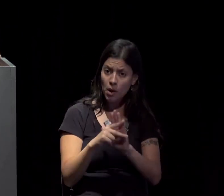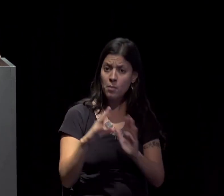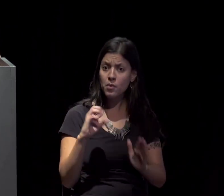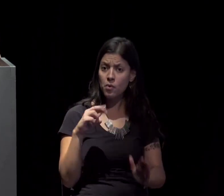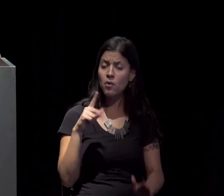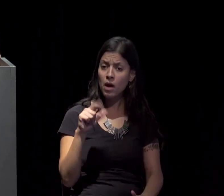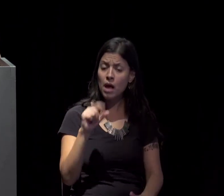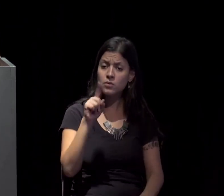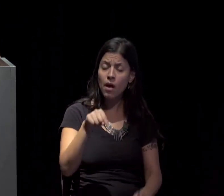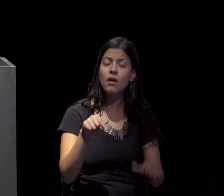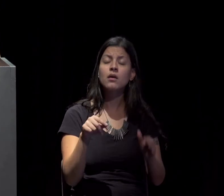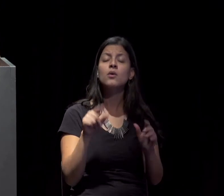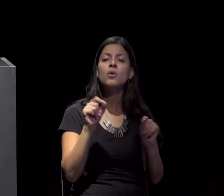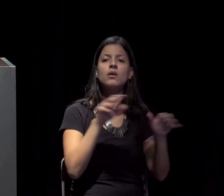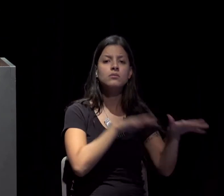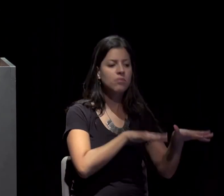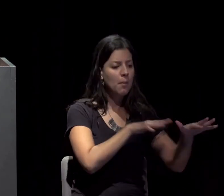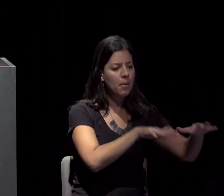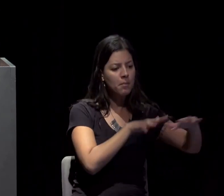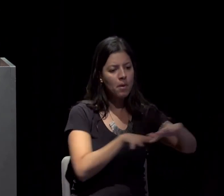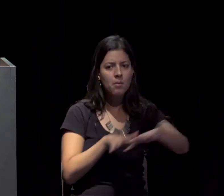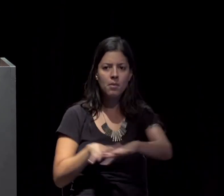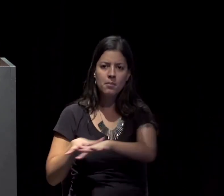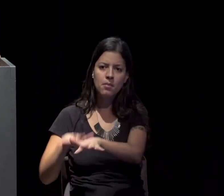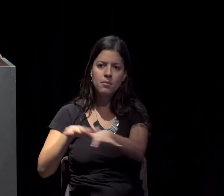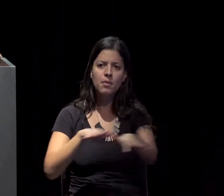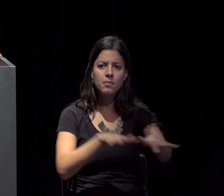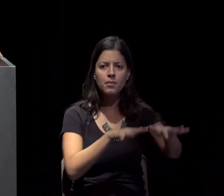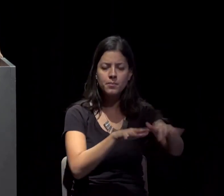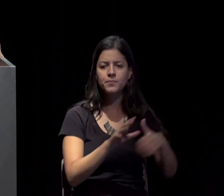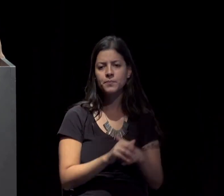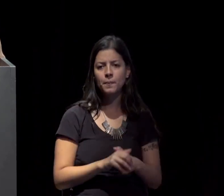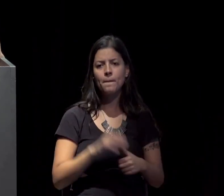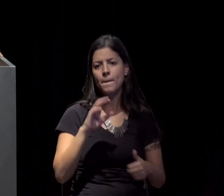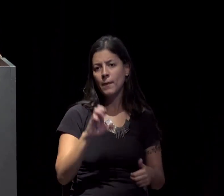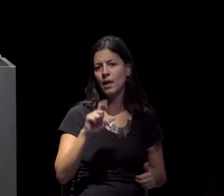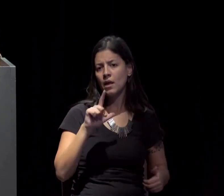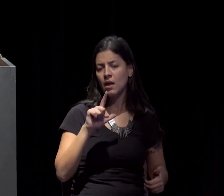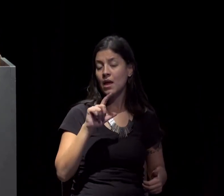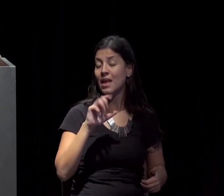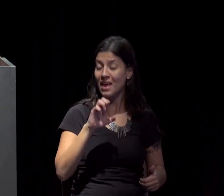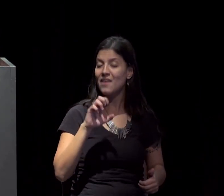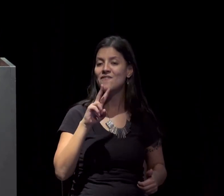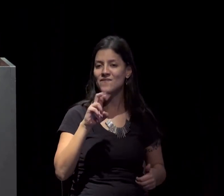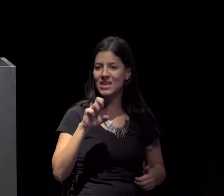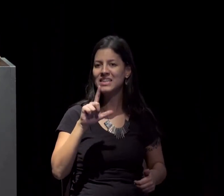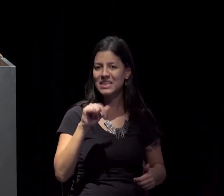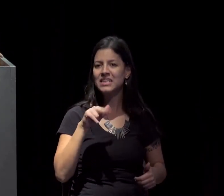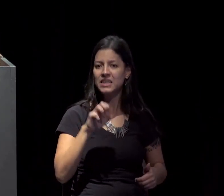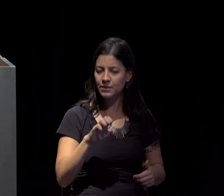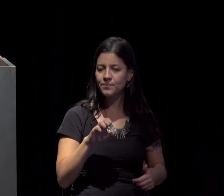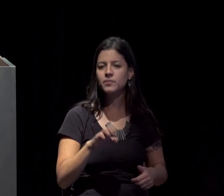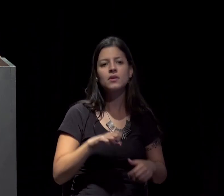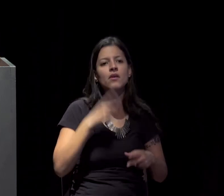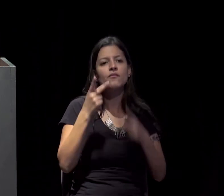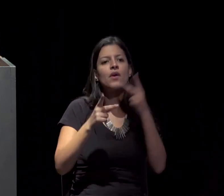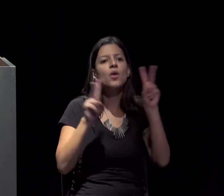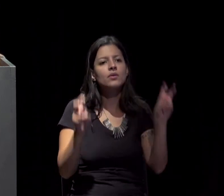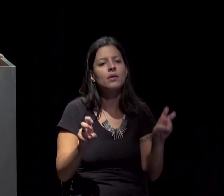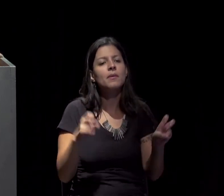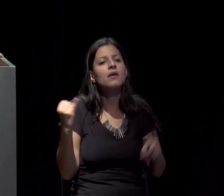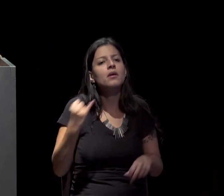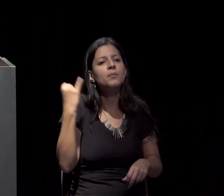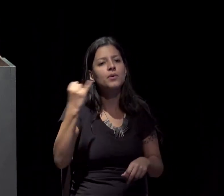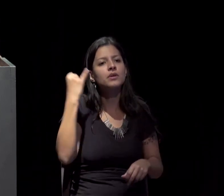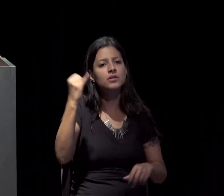Congado. Sobre outro aspecto, quando a Eveline Nicolás comentava antes também sobre a necessidade de ver os